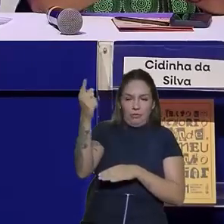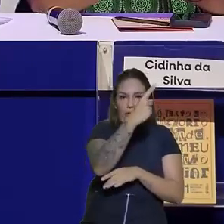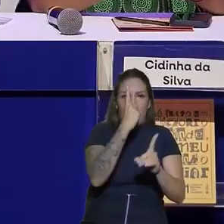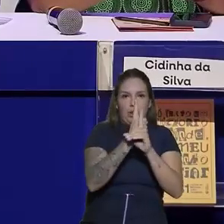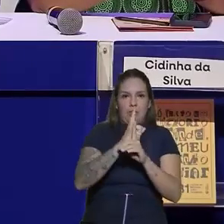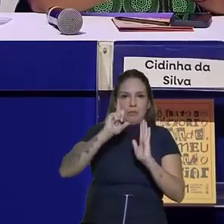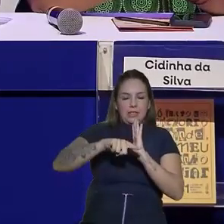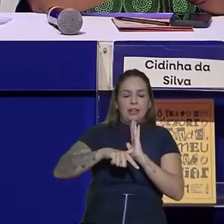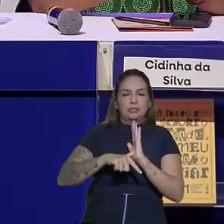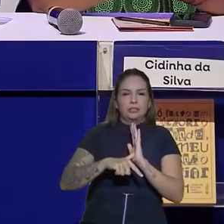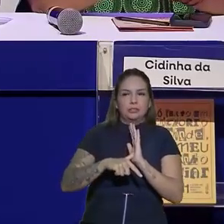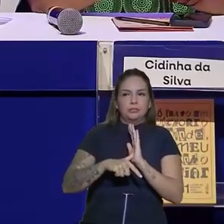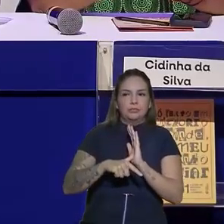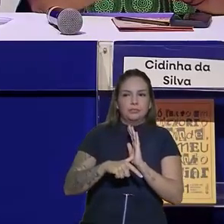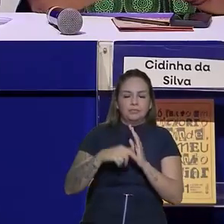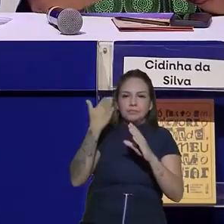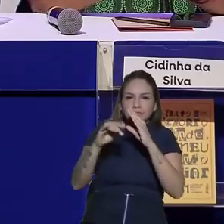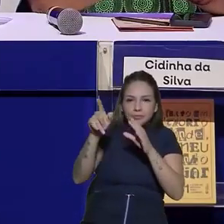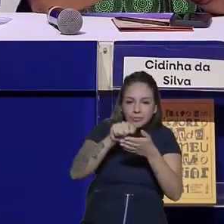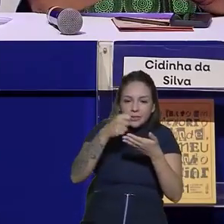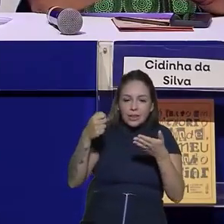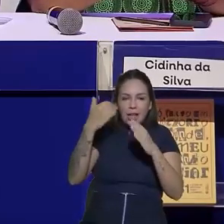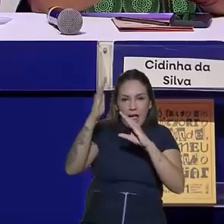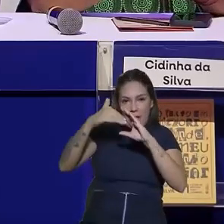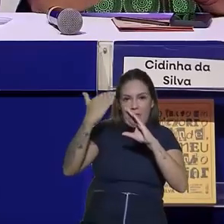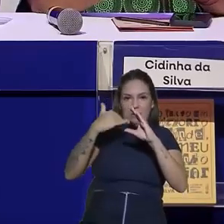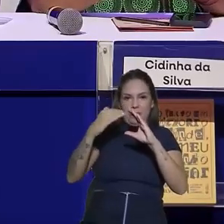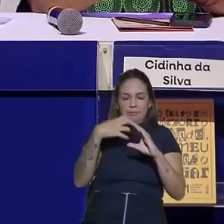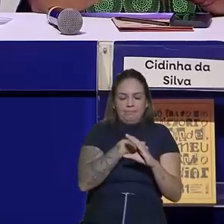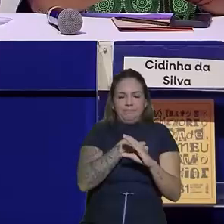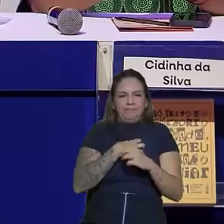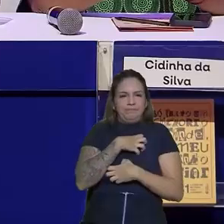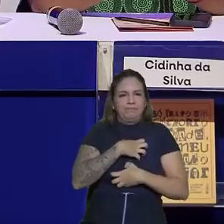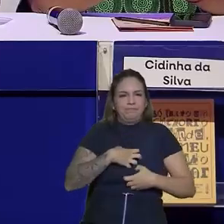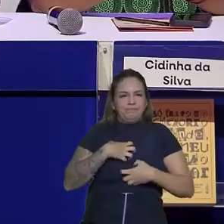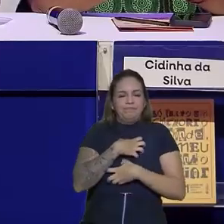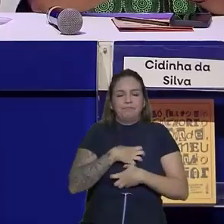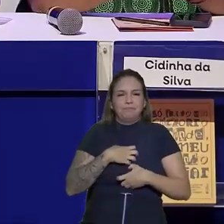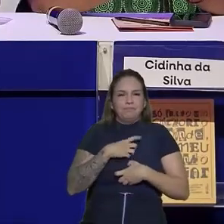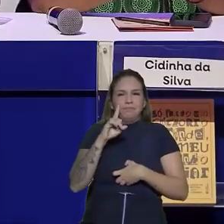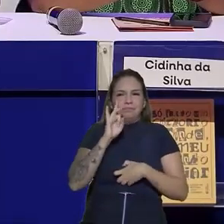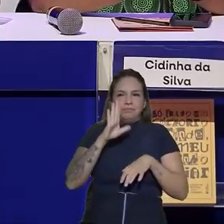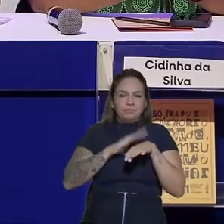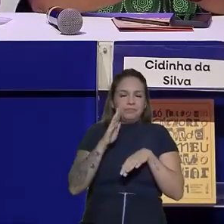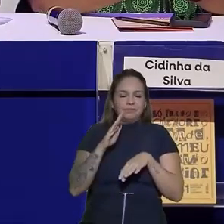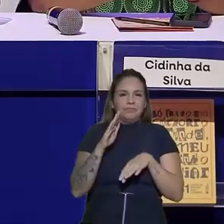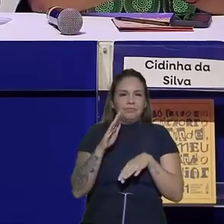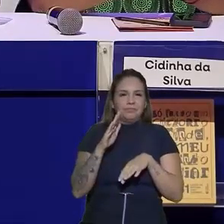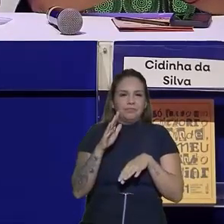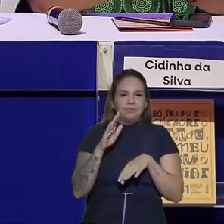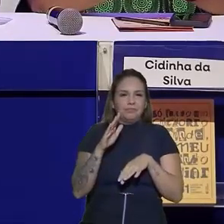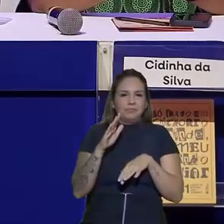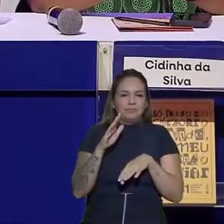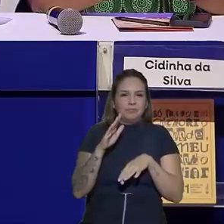tarde. Cada vez que Josiane abria as mensagens que esse ex enviava, sentia agonia que não só era maior que a que